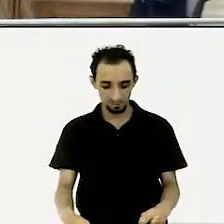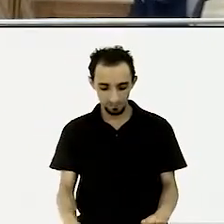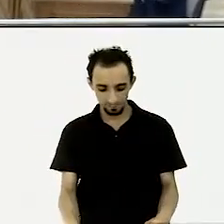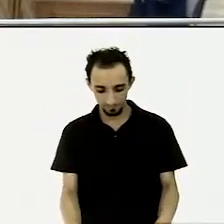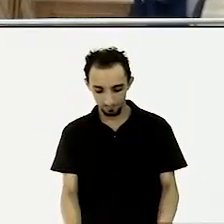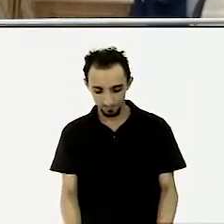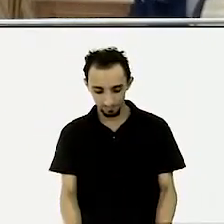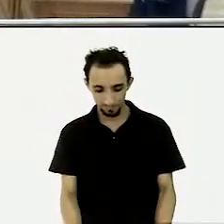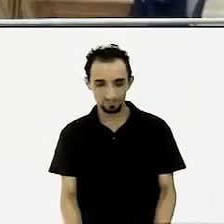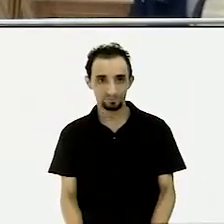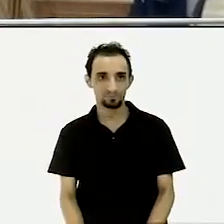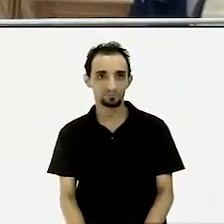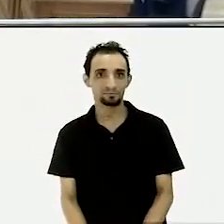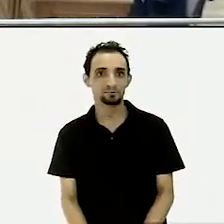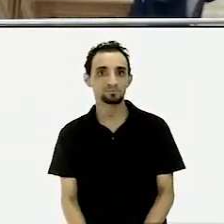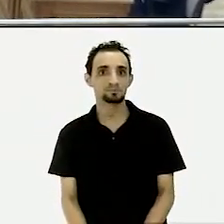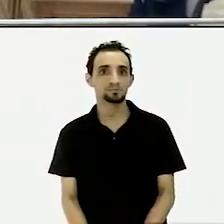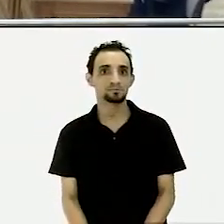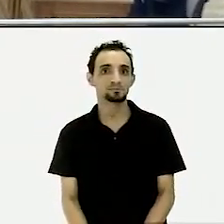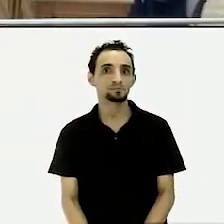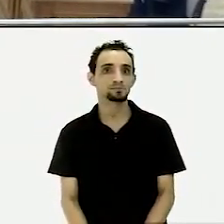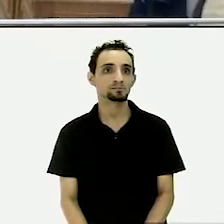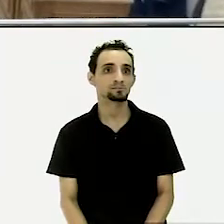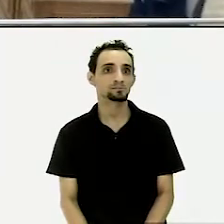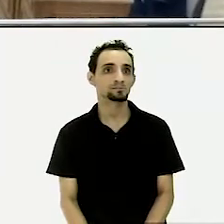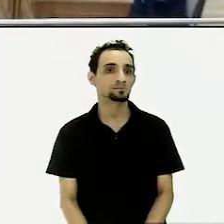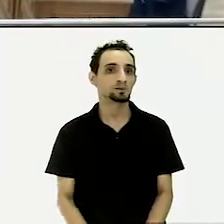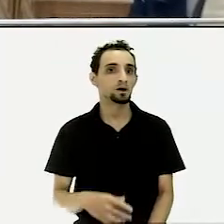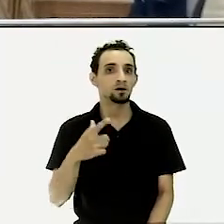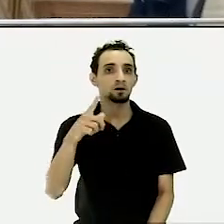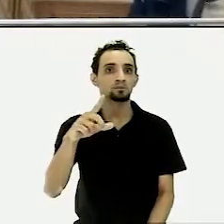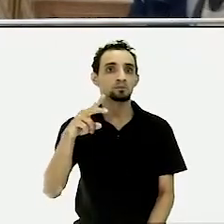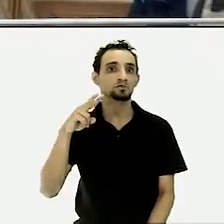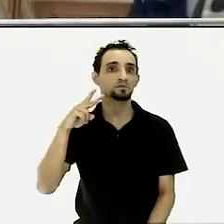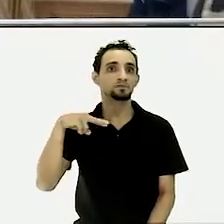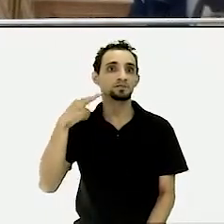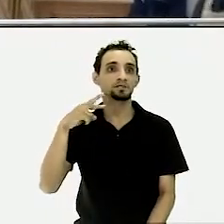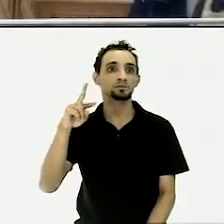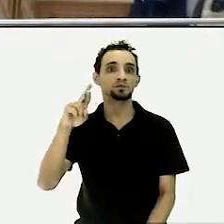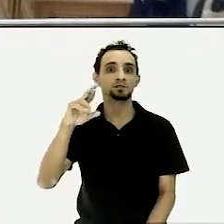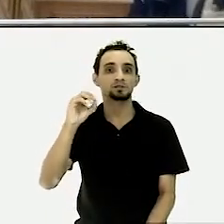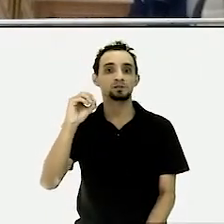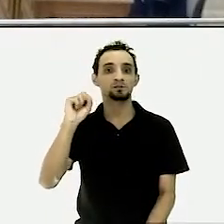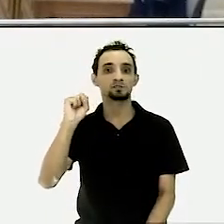Ledão. Próxima vereadora inscrita, Rosa Maria.